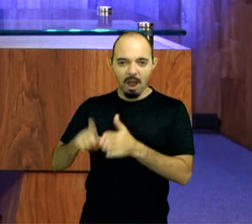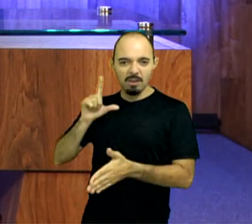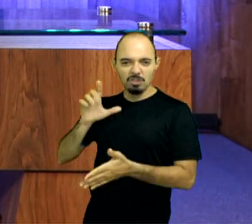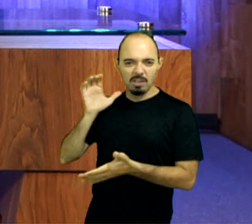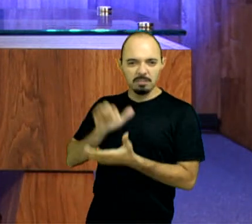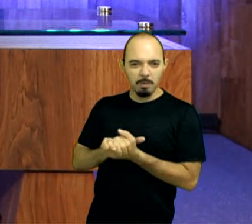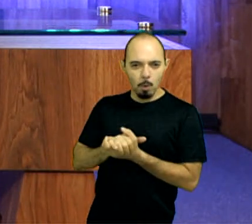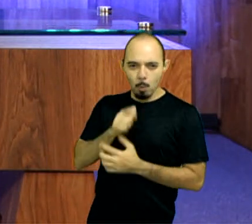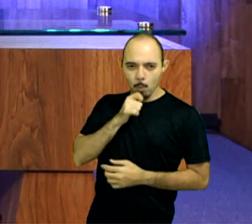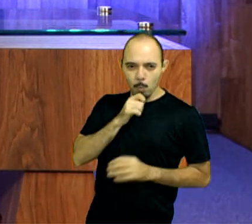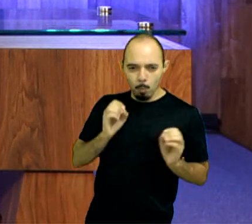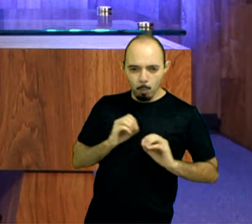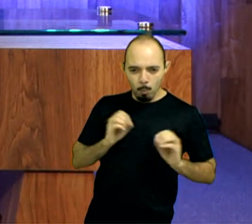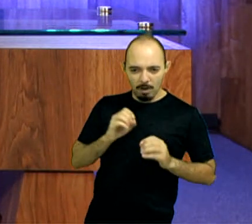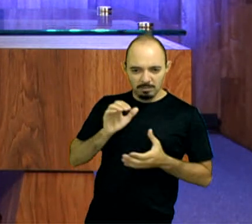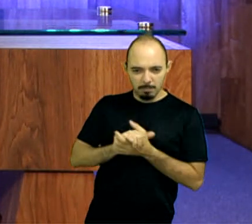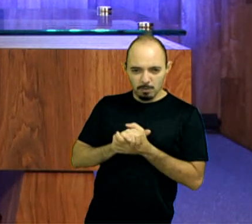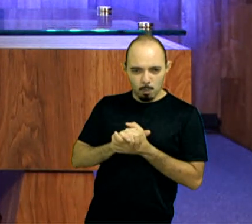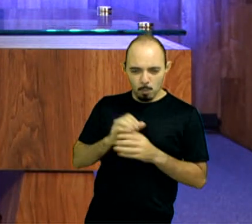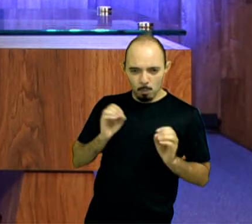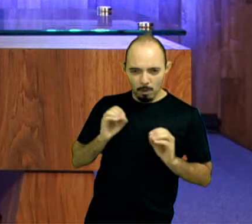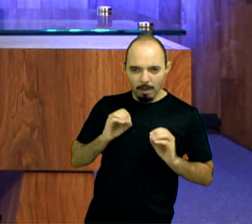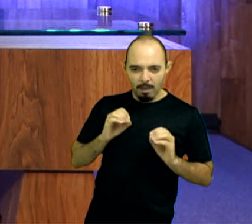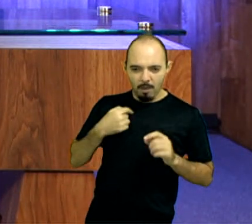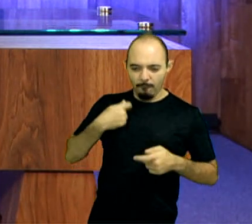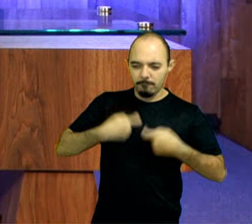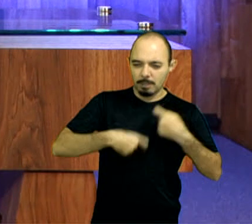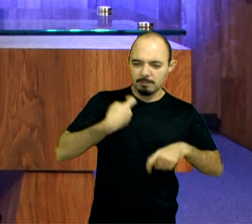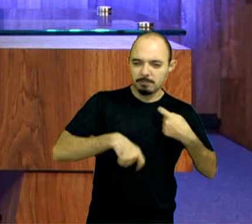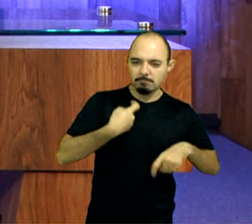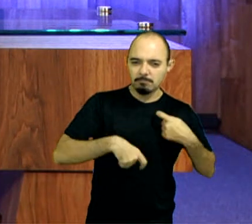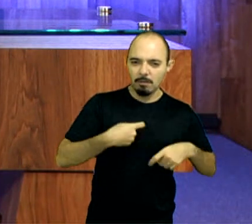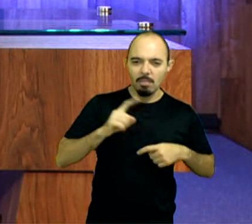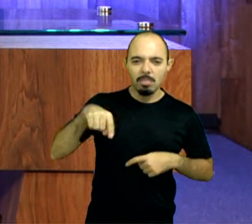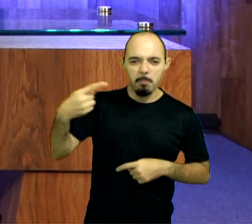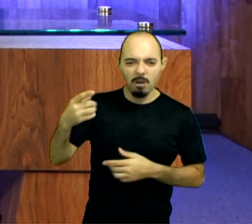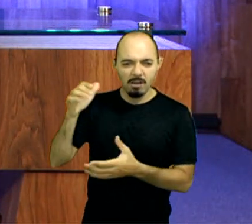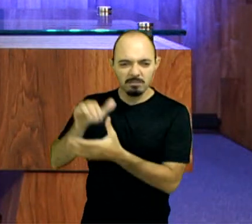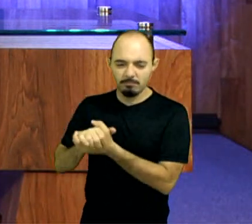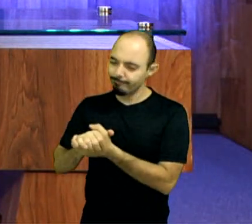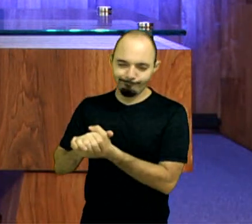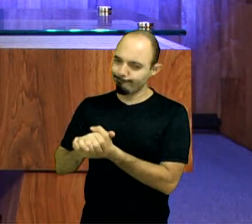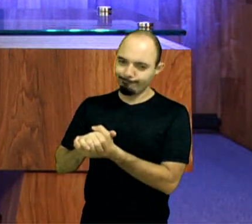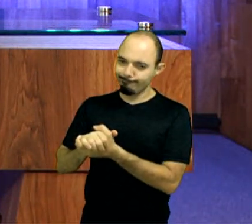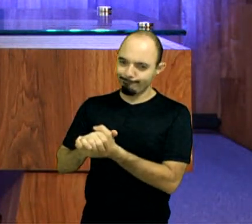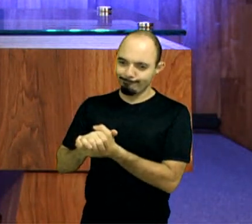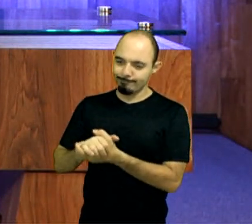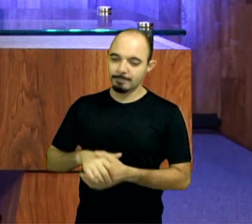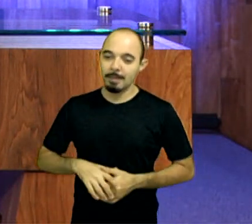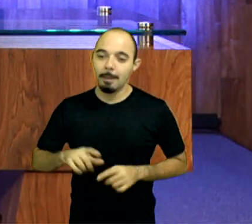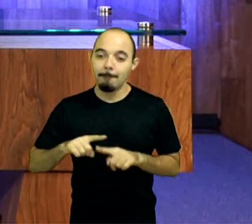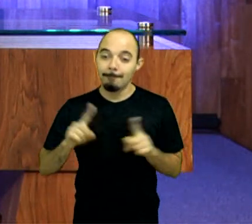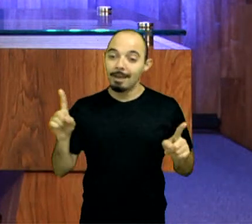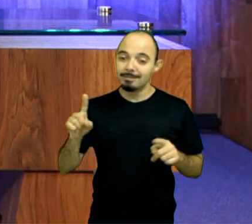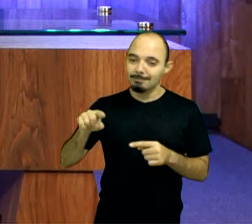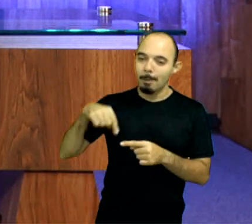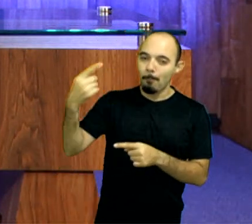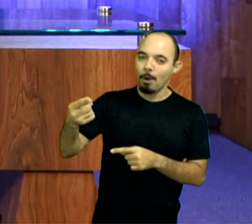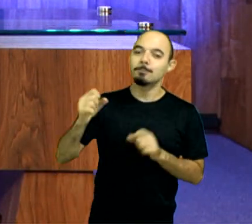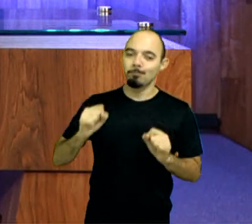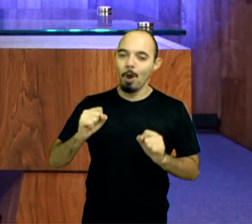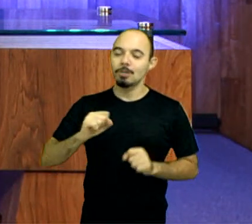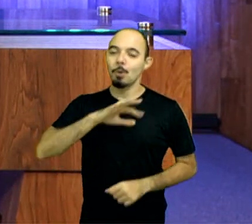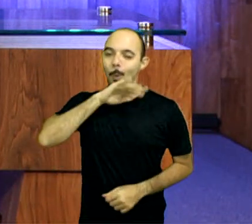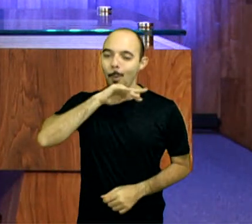resultado tremendo. Vai trazer desgraças. E quando eu pensava nisso, uma outra frase que me veio ao coração